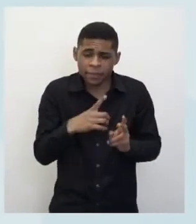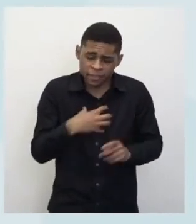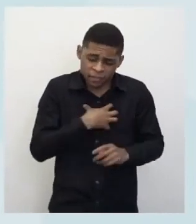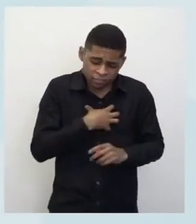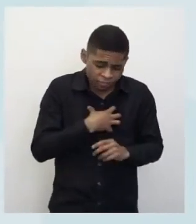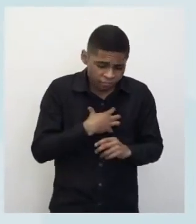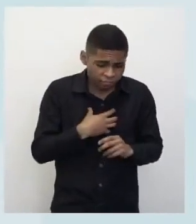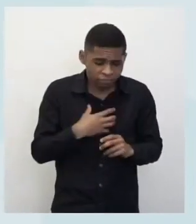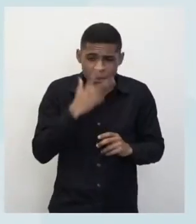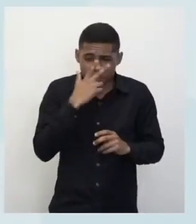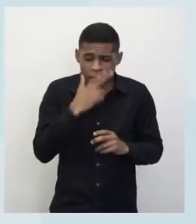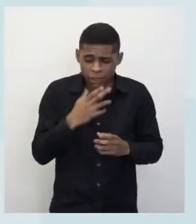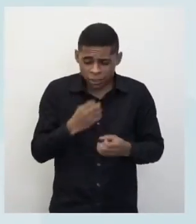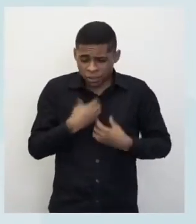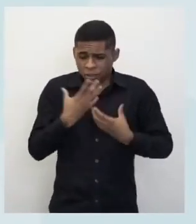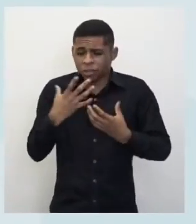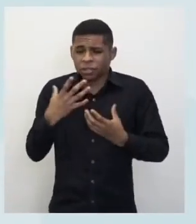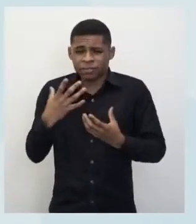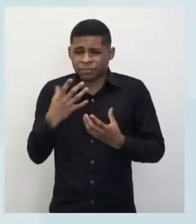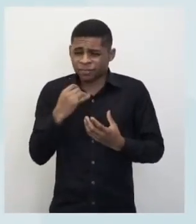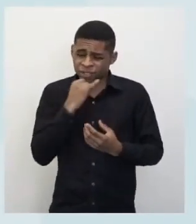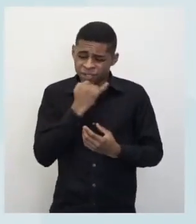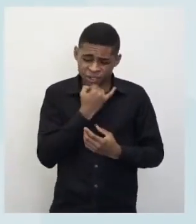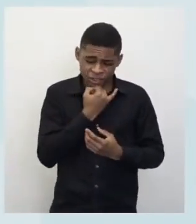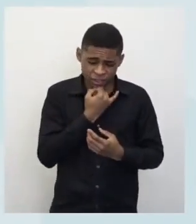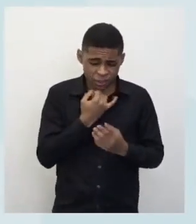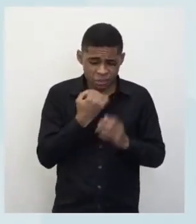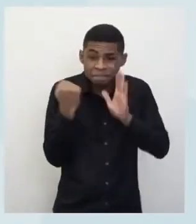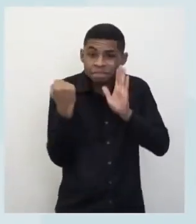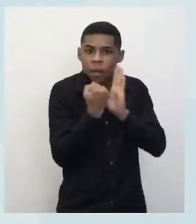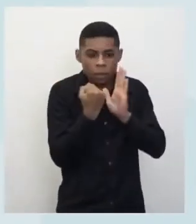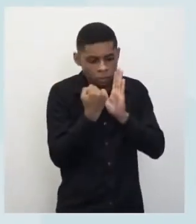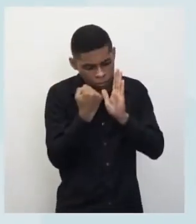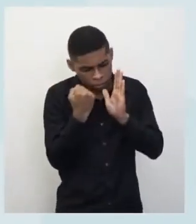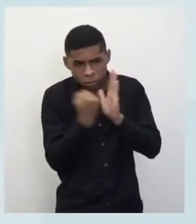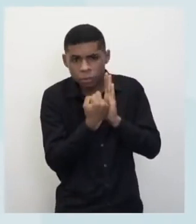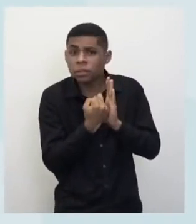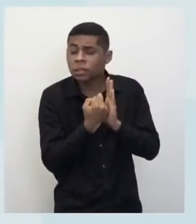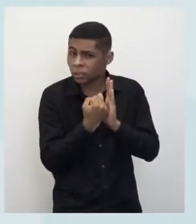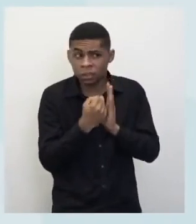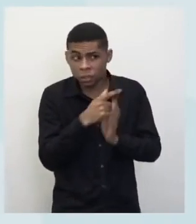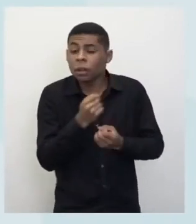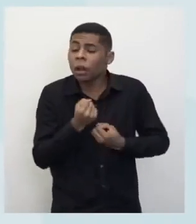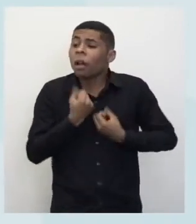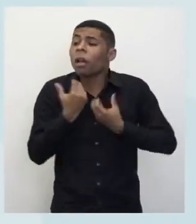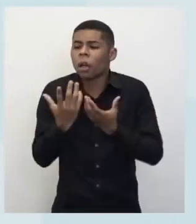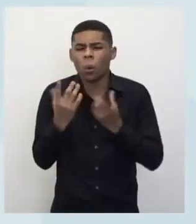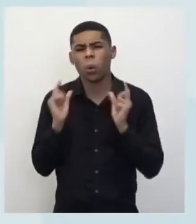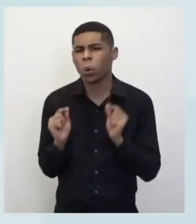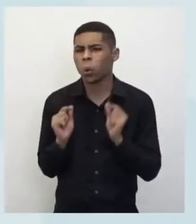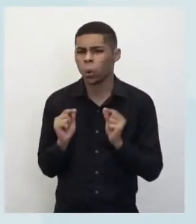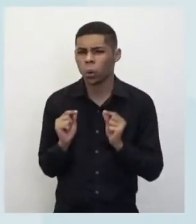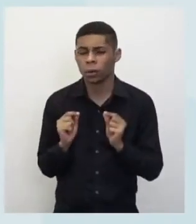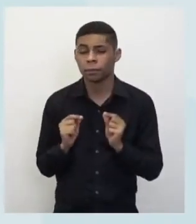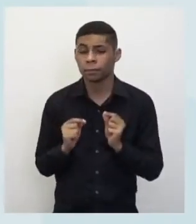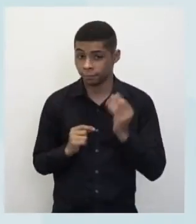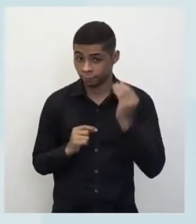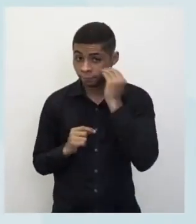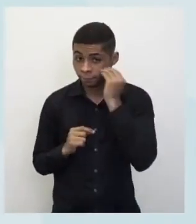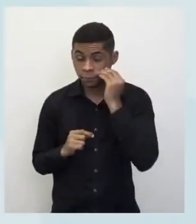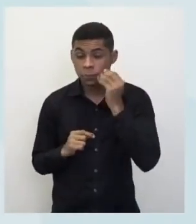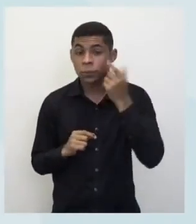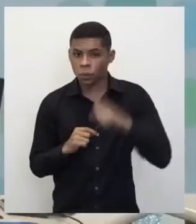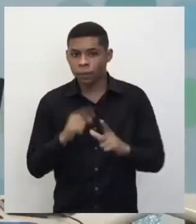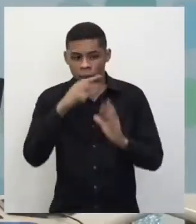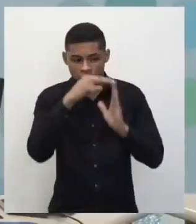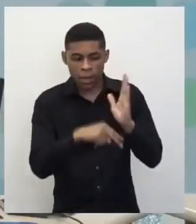ele expressa um sentimento de tristeza que o marcou. De que momento estamos falando? Então, tentem recapitular lá,